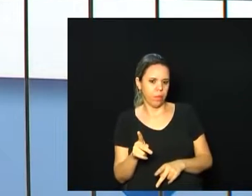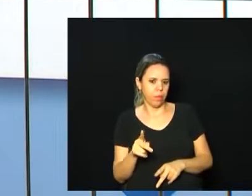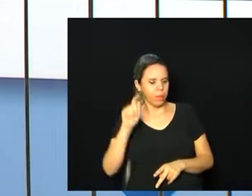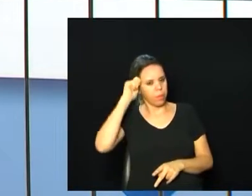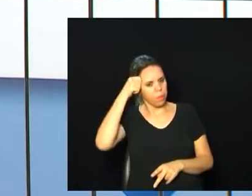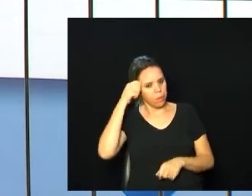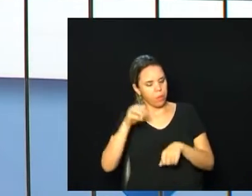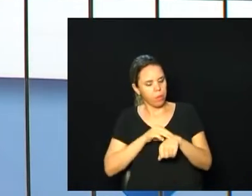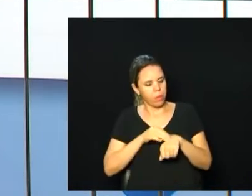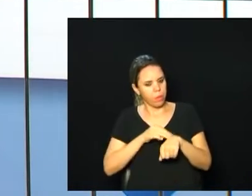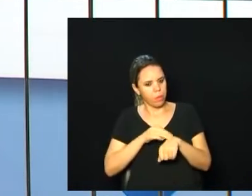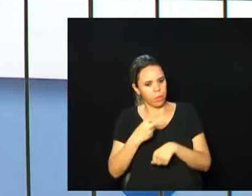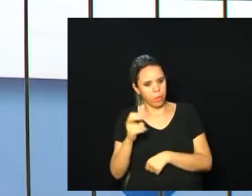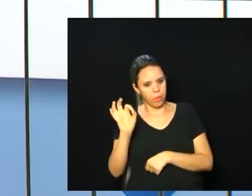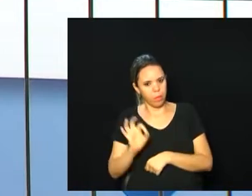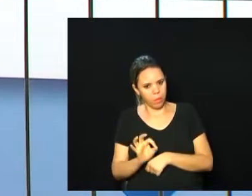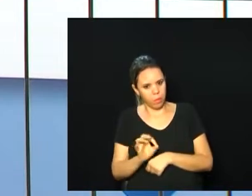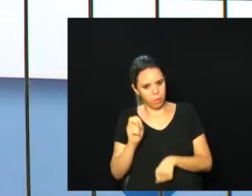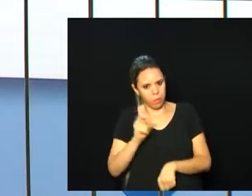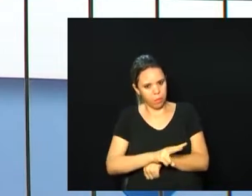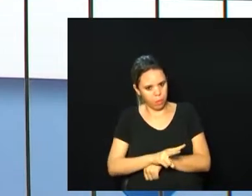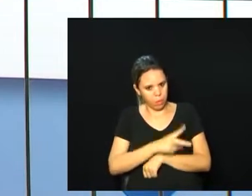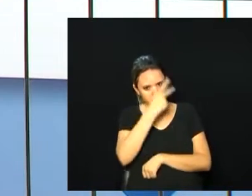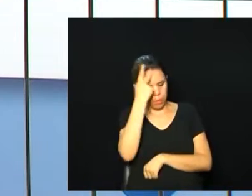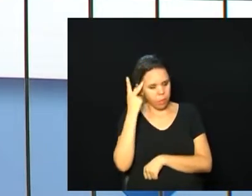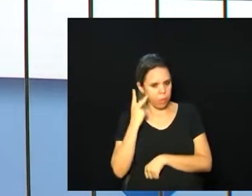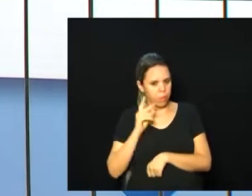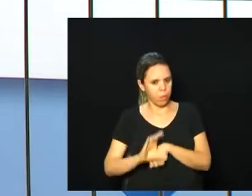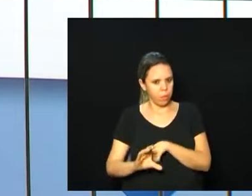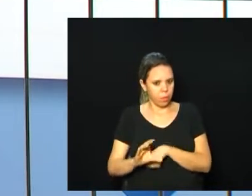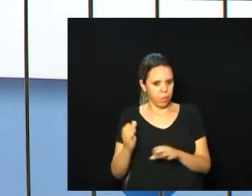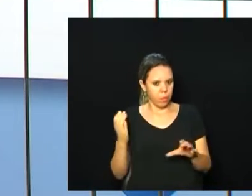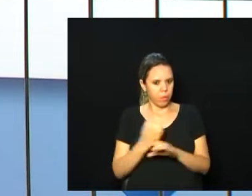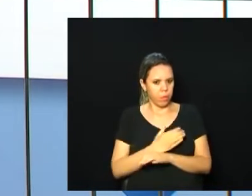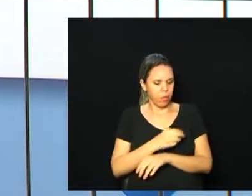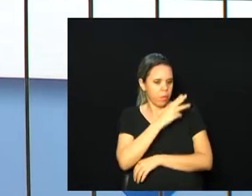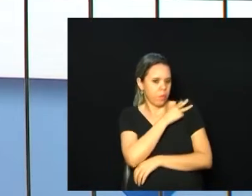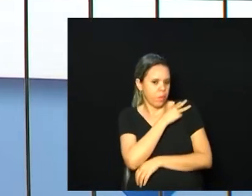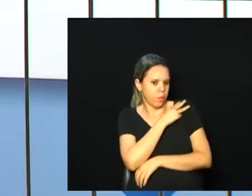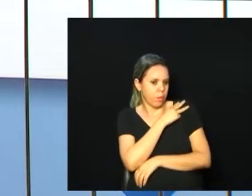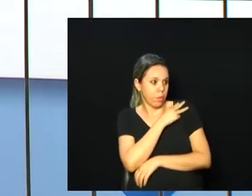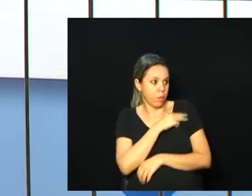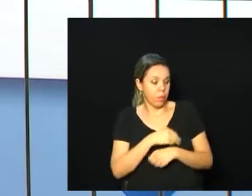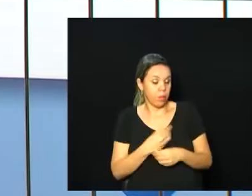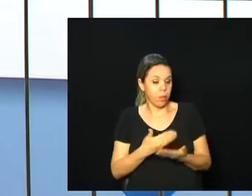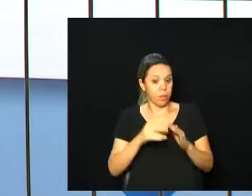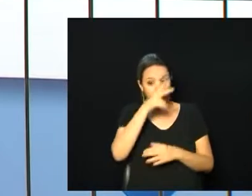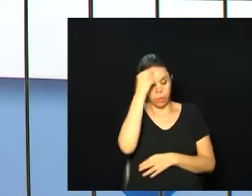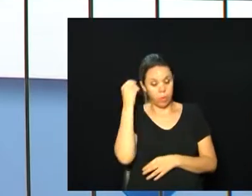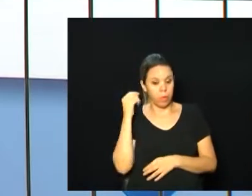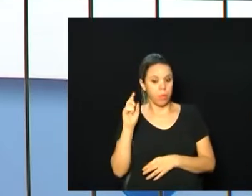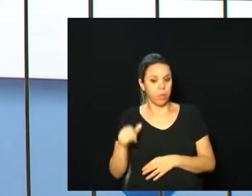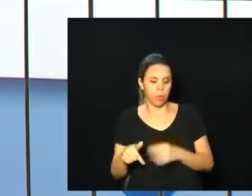e pardos e 25% de vagas para candidatos que tenham cursado integralmente o ensino médico em escola pública e